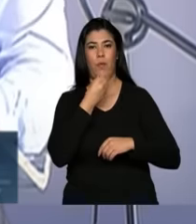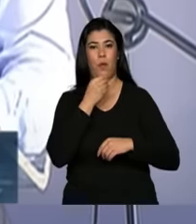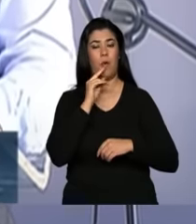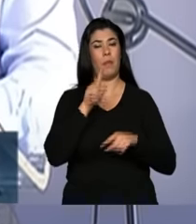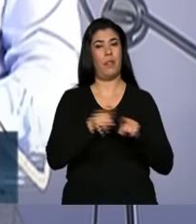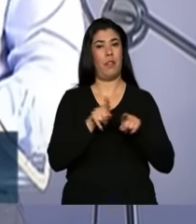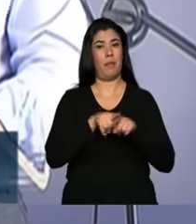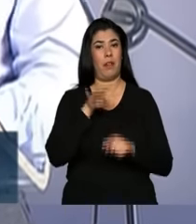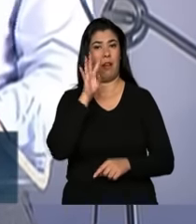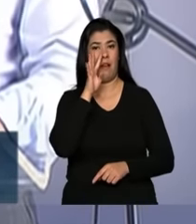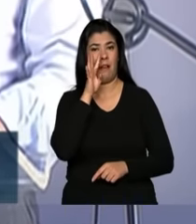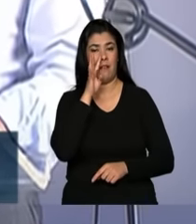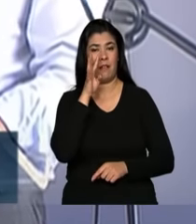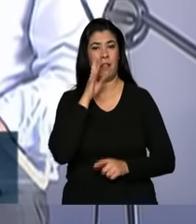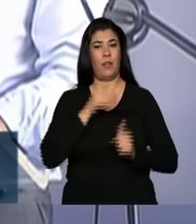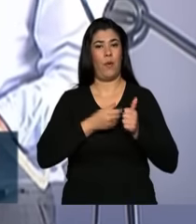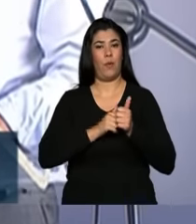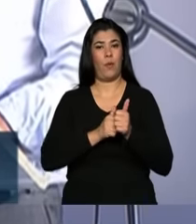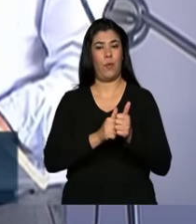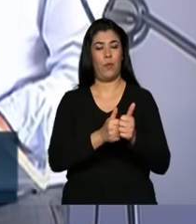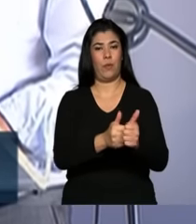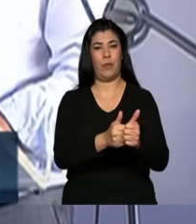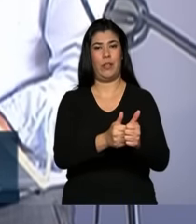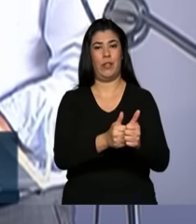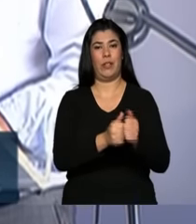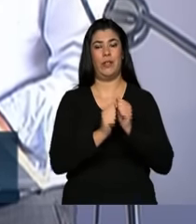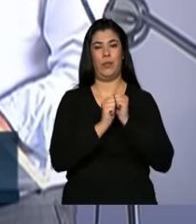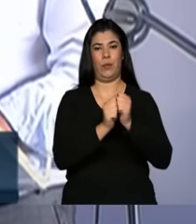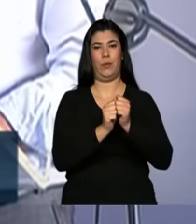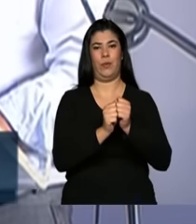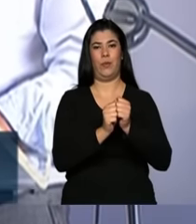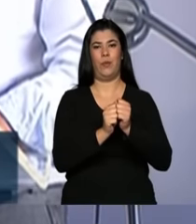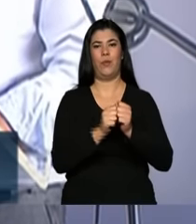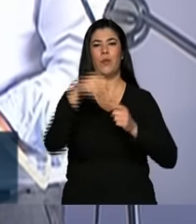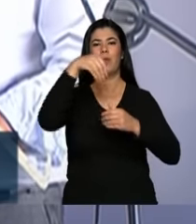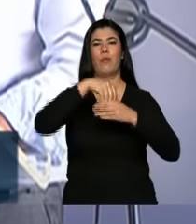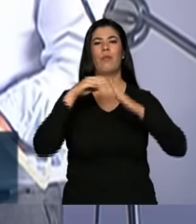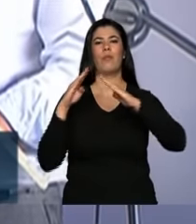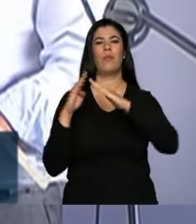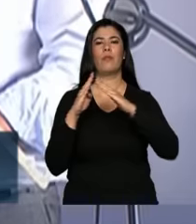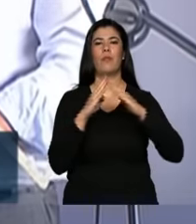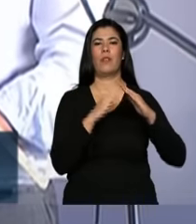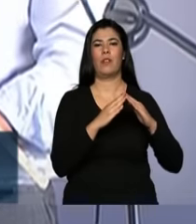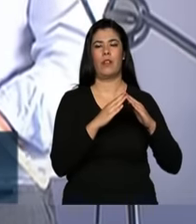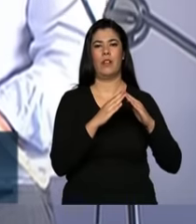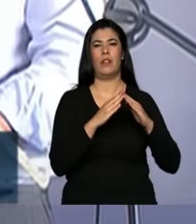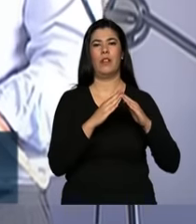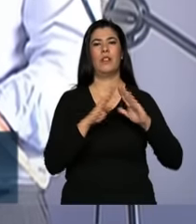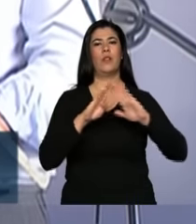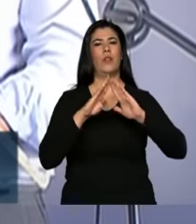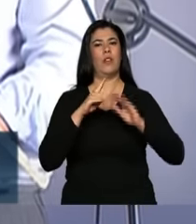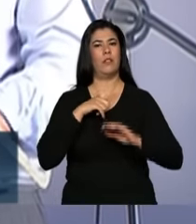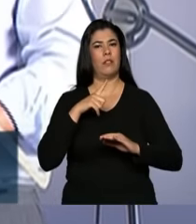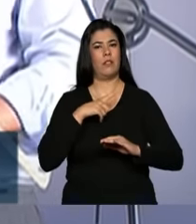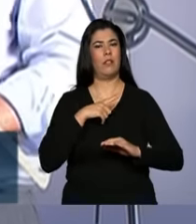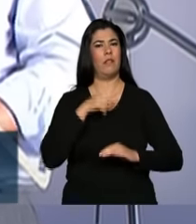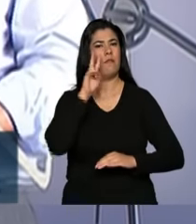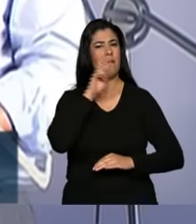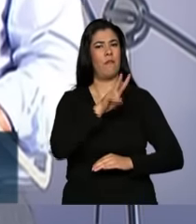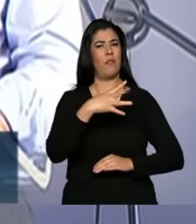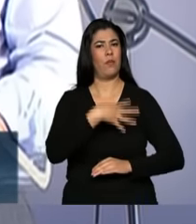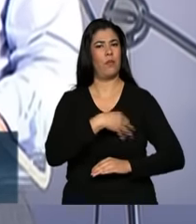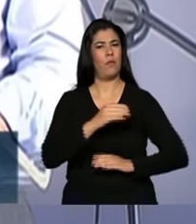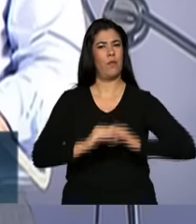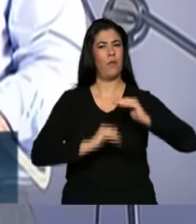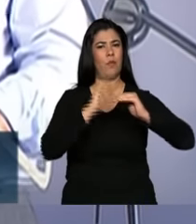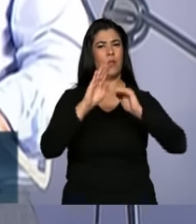atenção, para acompanhar nessas casas os estudos dos nossos